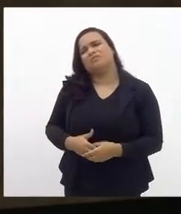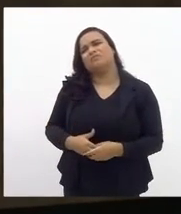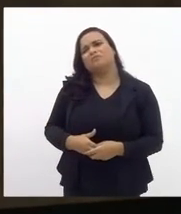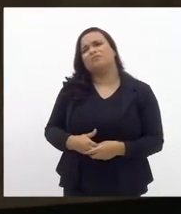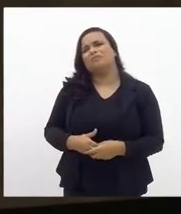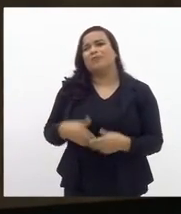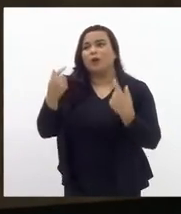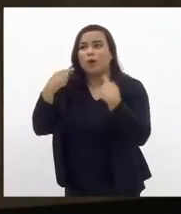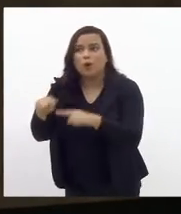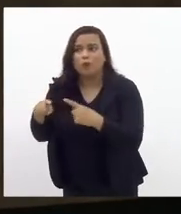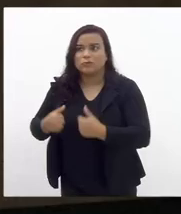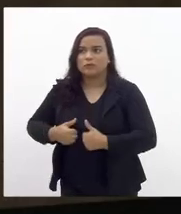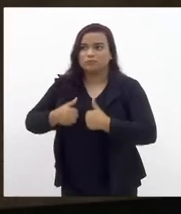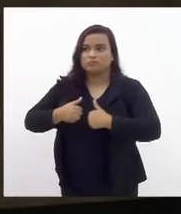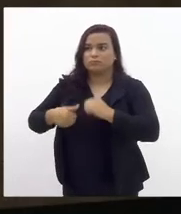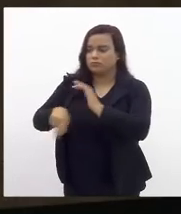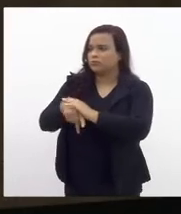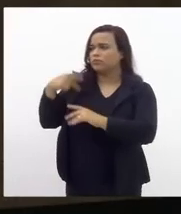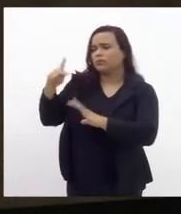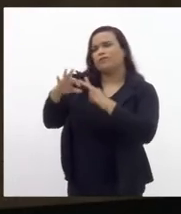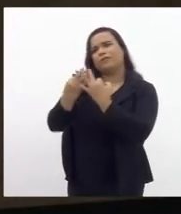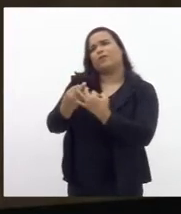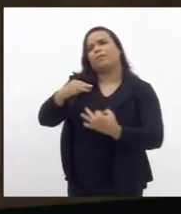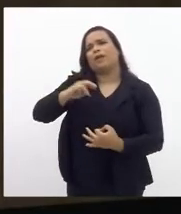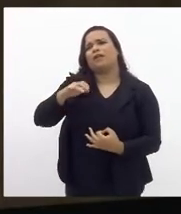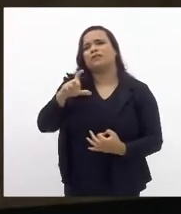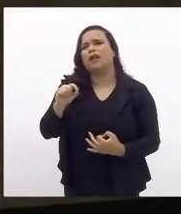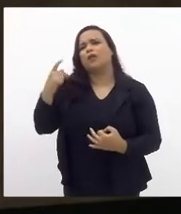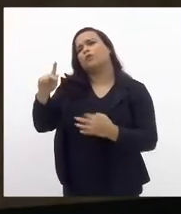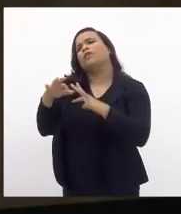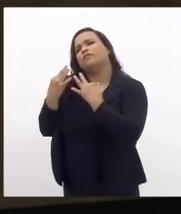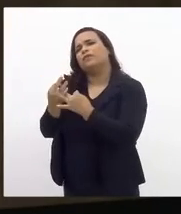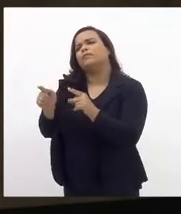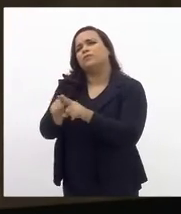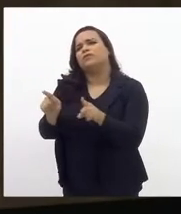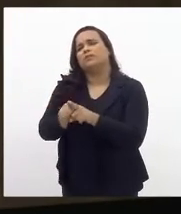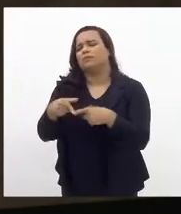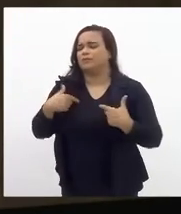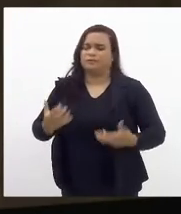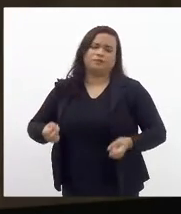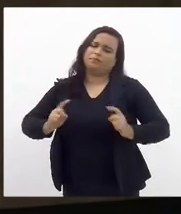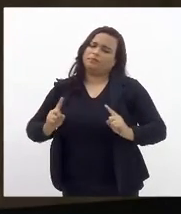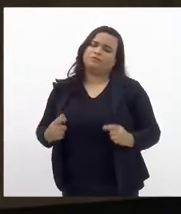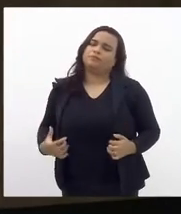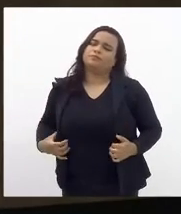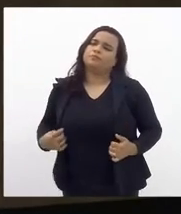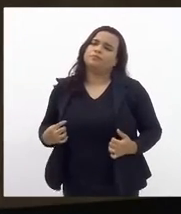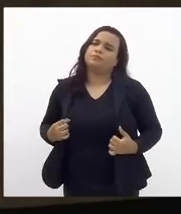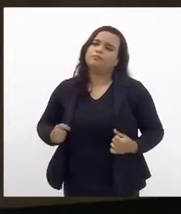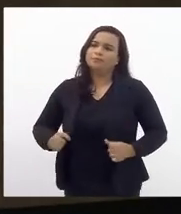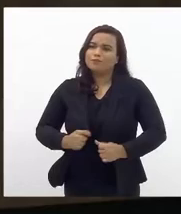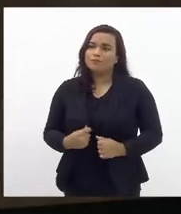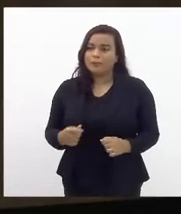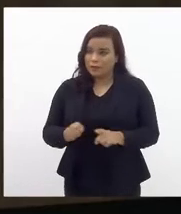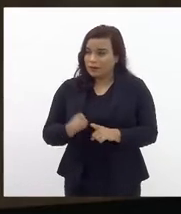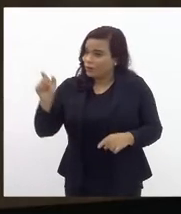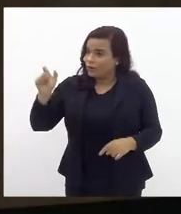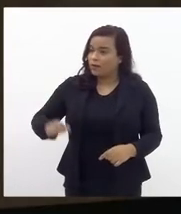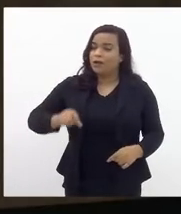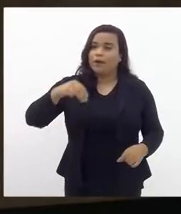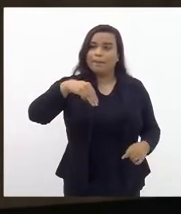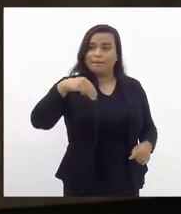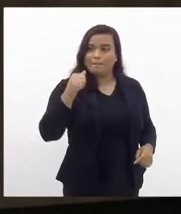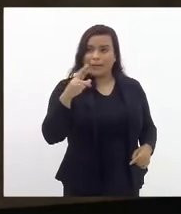honra desta família, não apenas do Marcelo, como se fez agora há pouco. Mais do que isso, Marcelo se